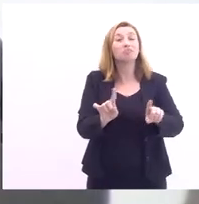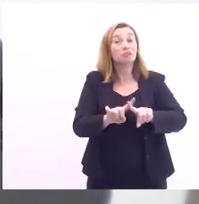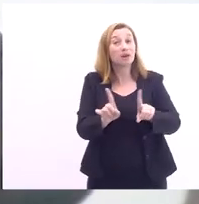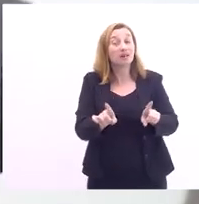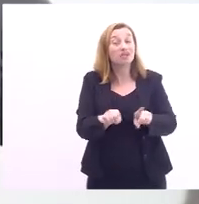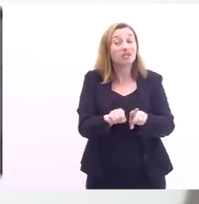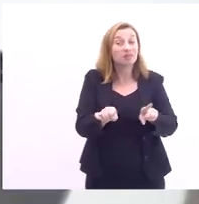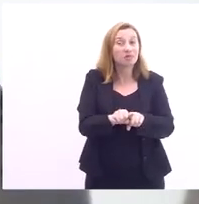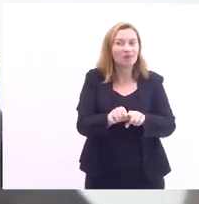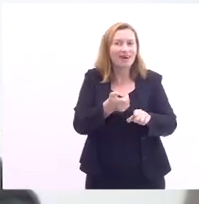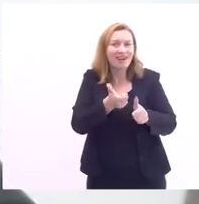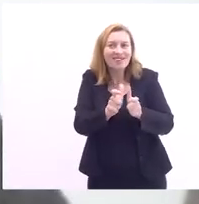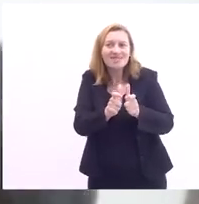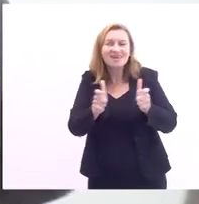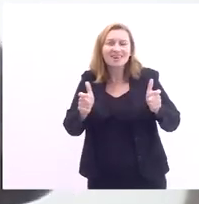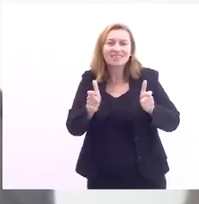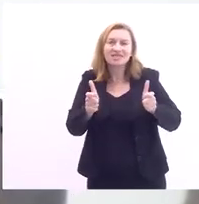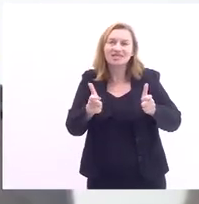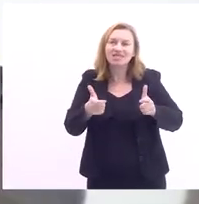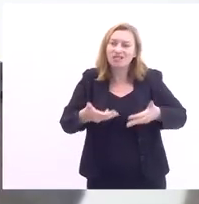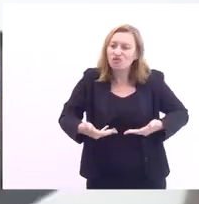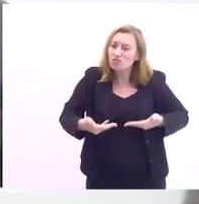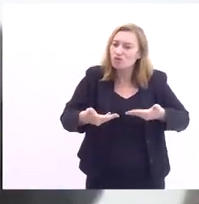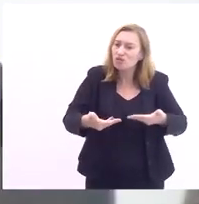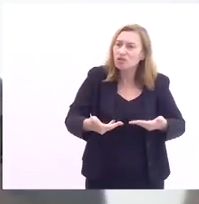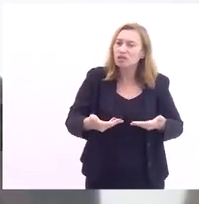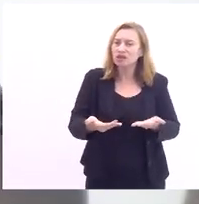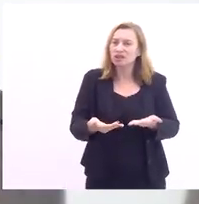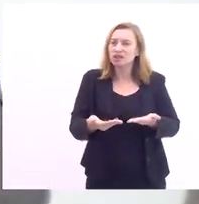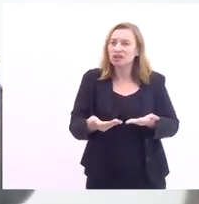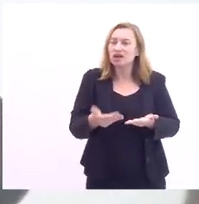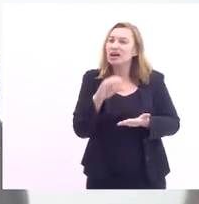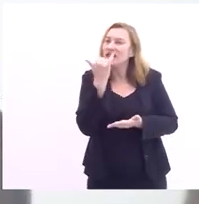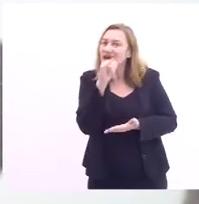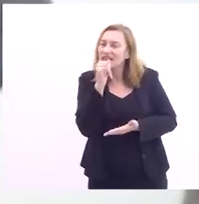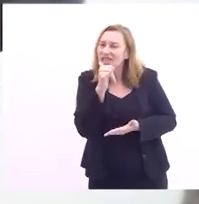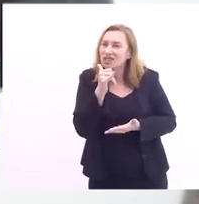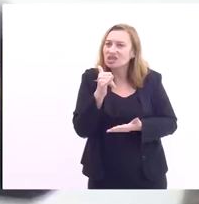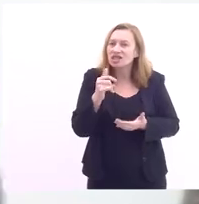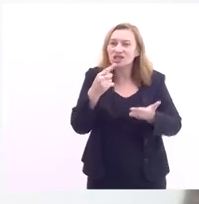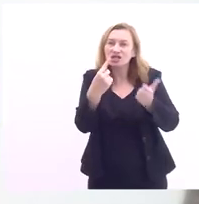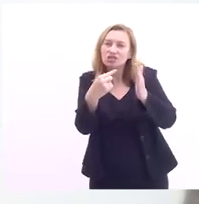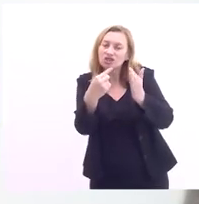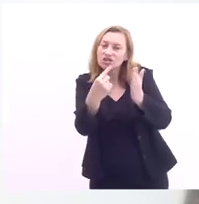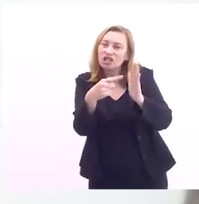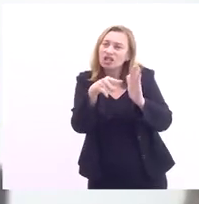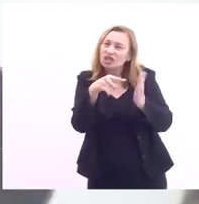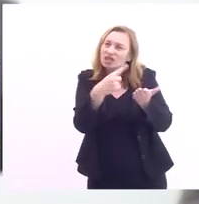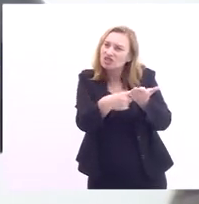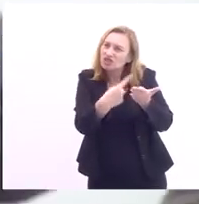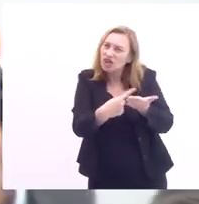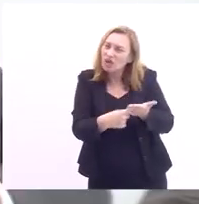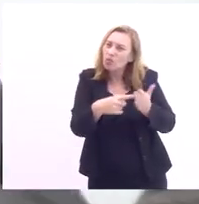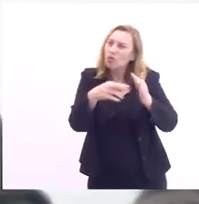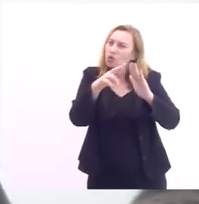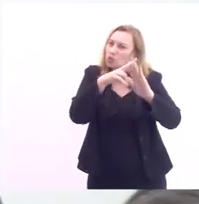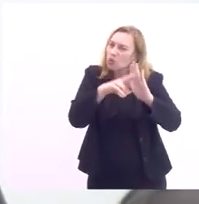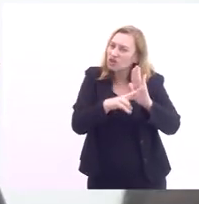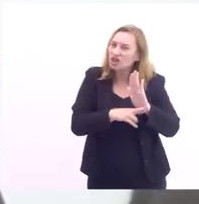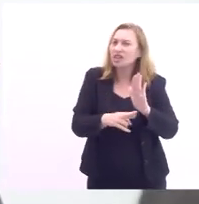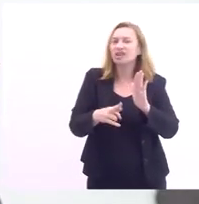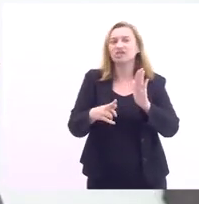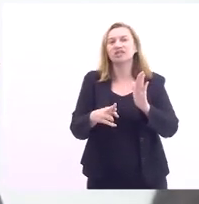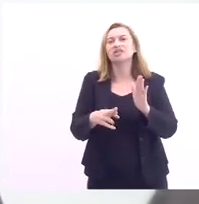a intensidade, o fornecimento de energia de acordo com as exigências de desenvolvimento do